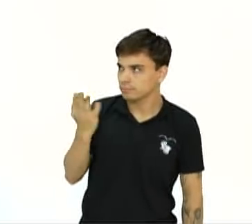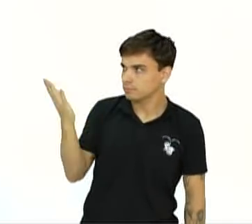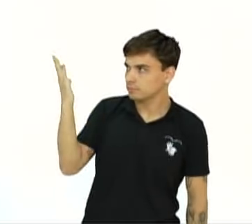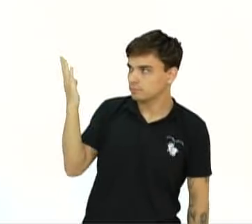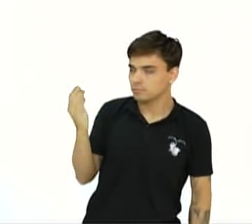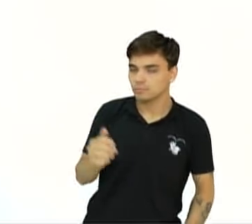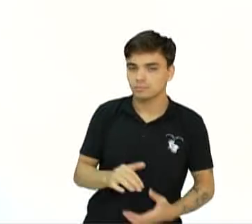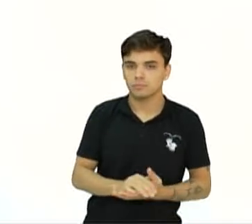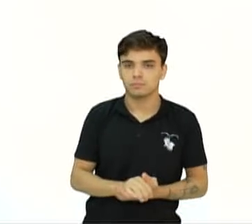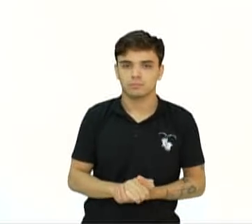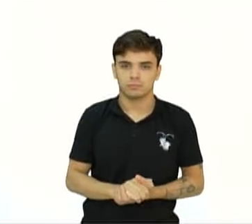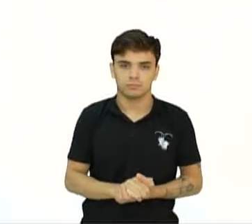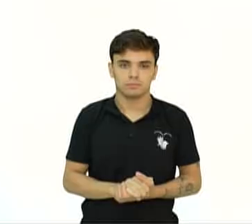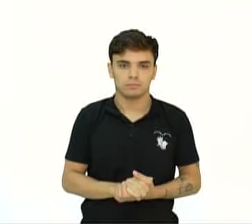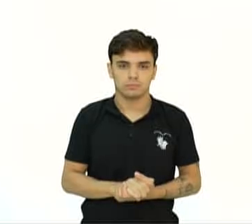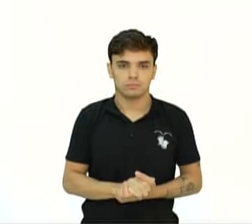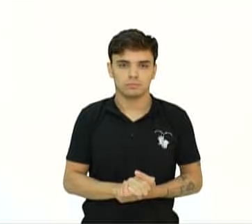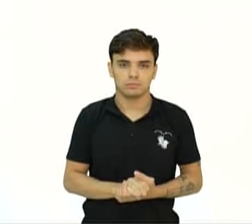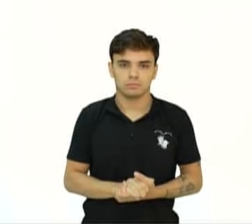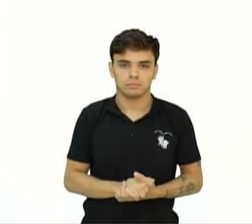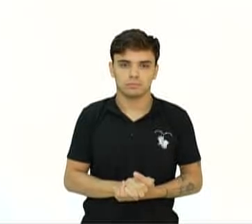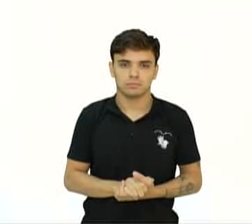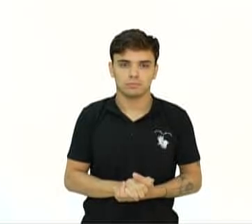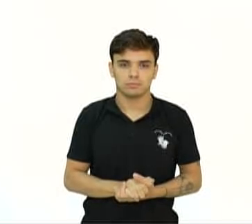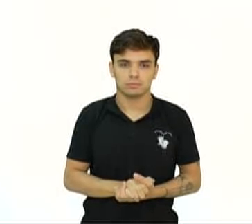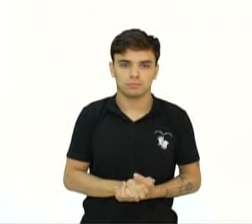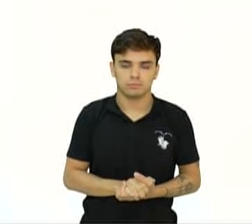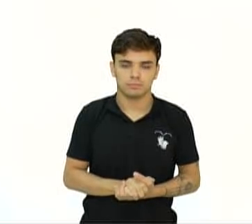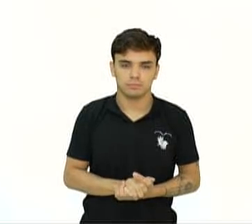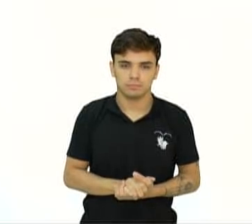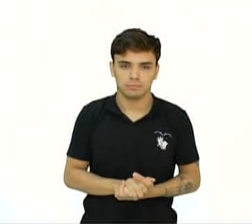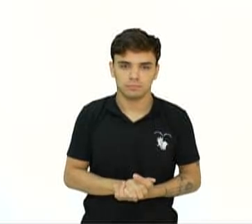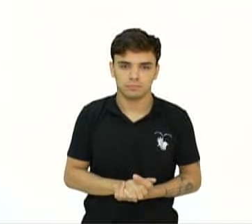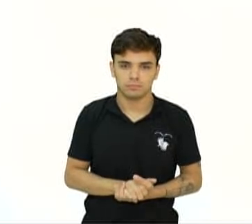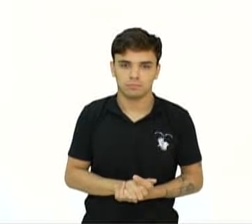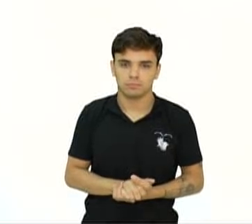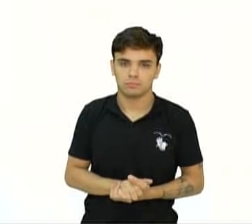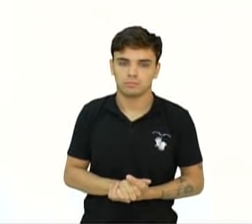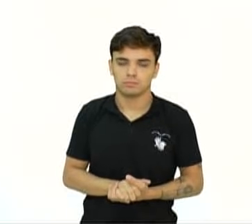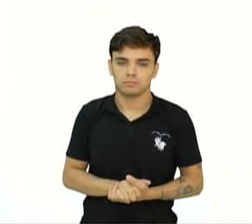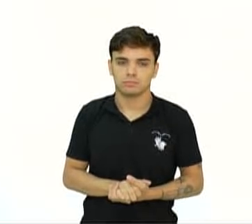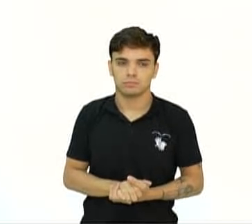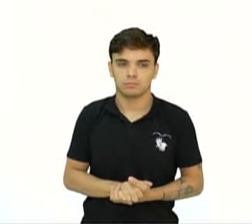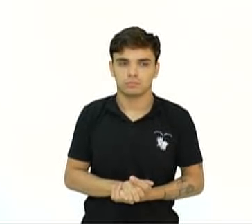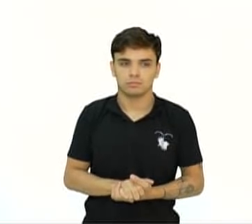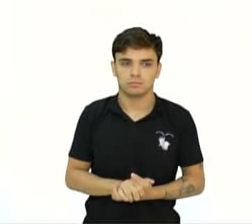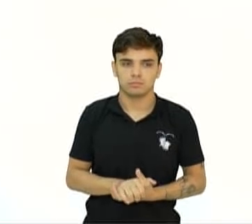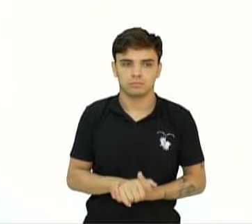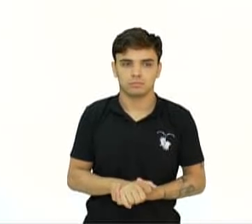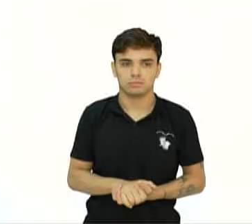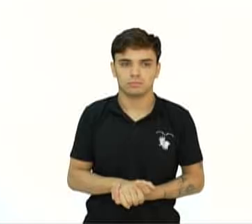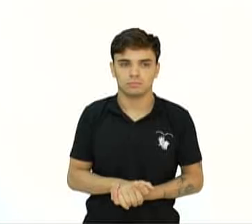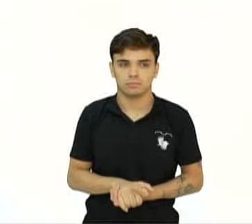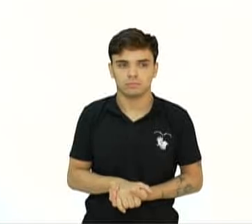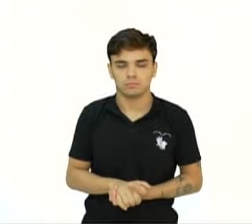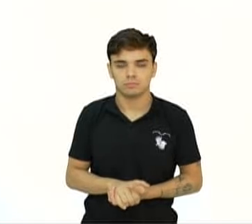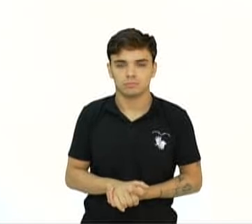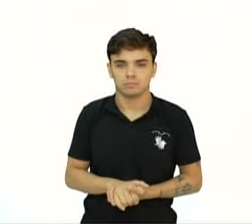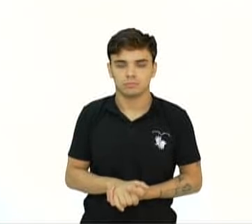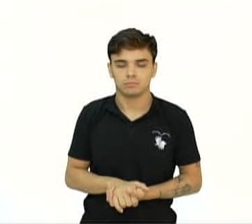sculptor and serigraphist based in the United States. Considered one of the most prestigious artists by